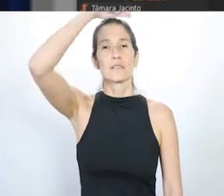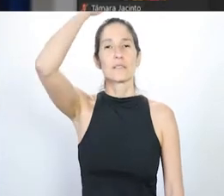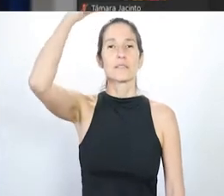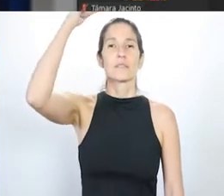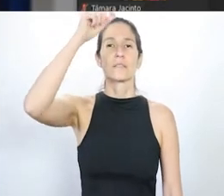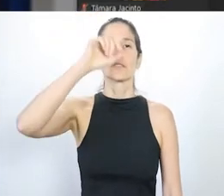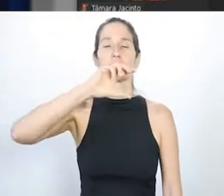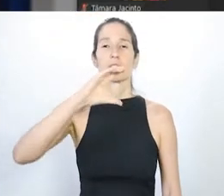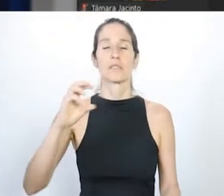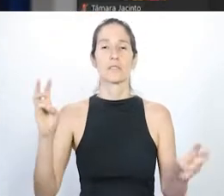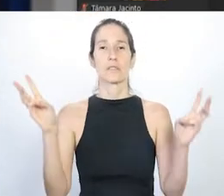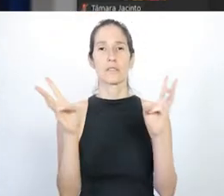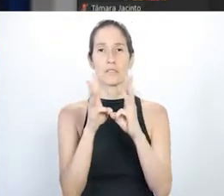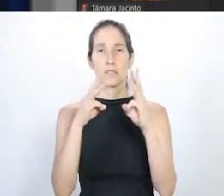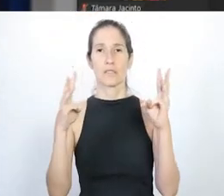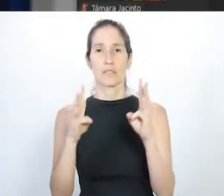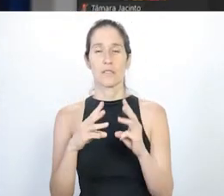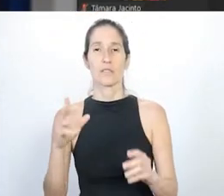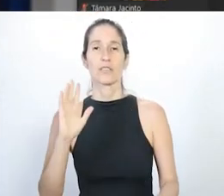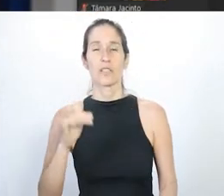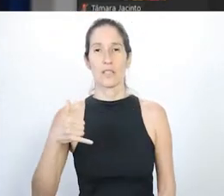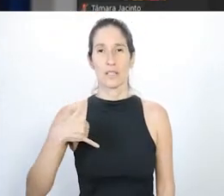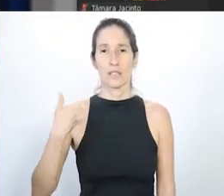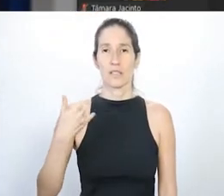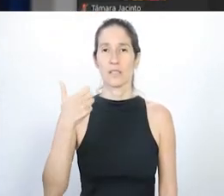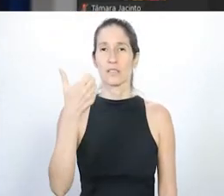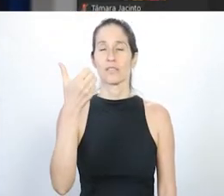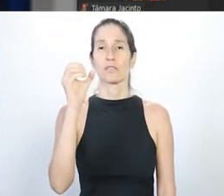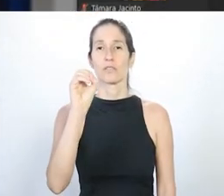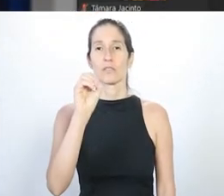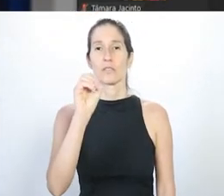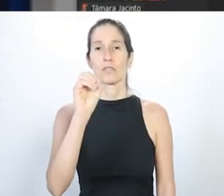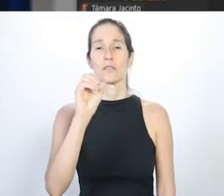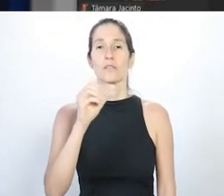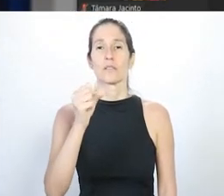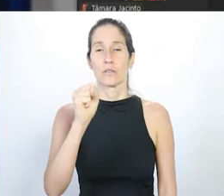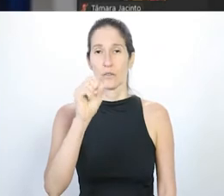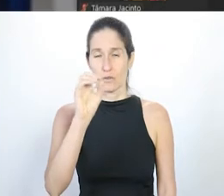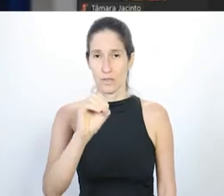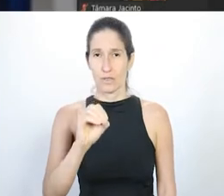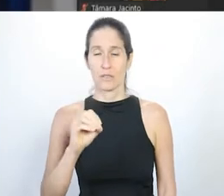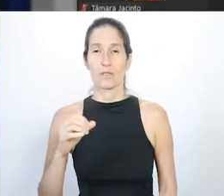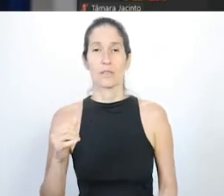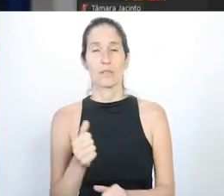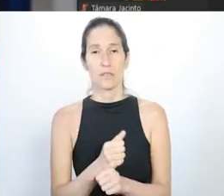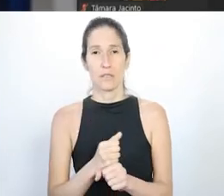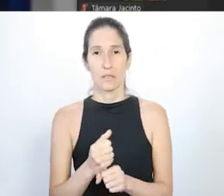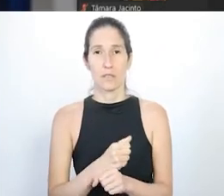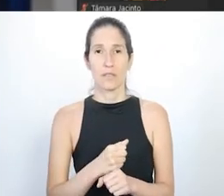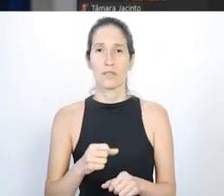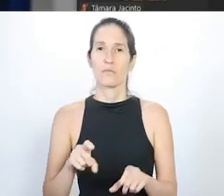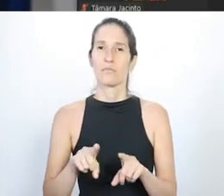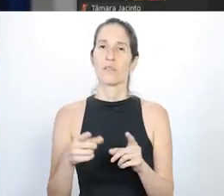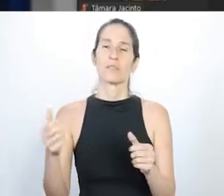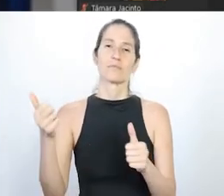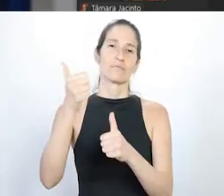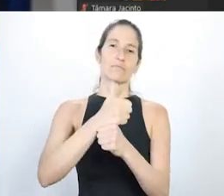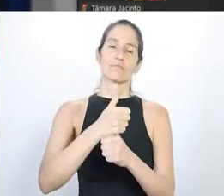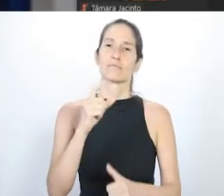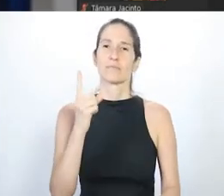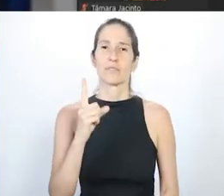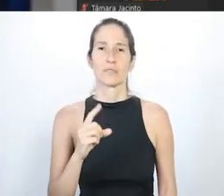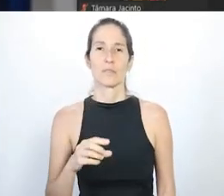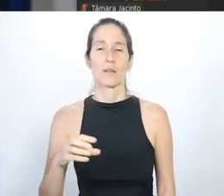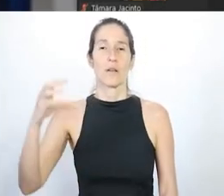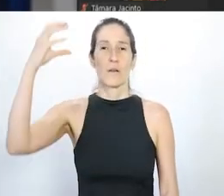ciranda, mas com certeza o que Baracho, a pedra que Baracho calçou e a cimento que ele plantou ainda é o que